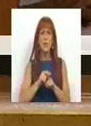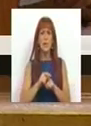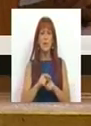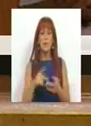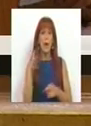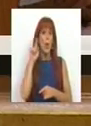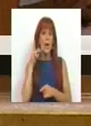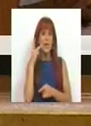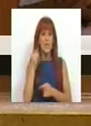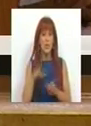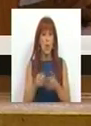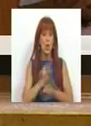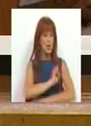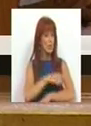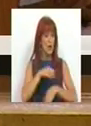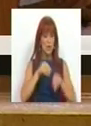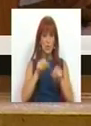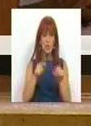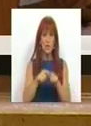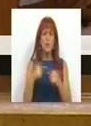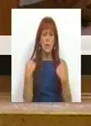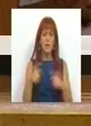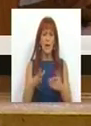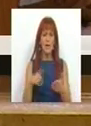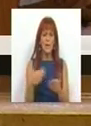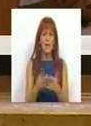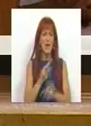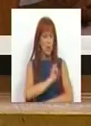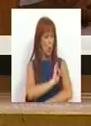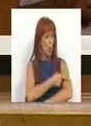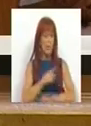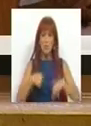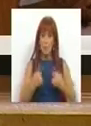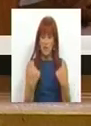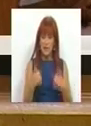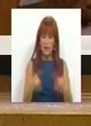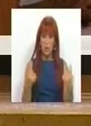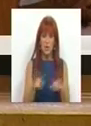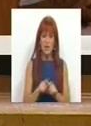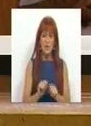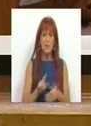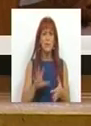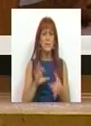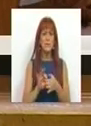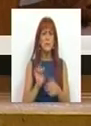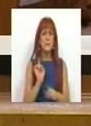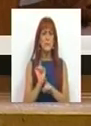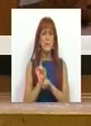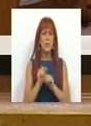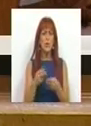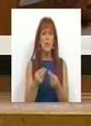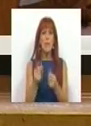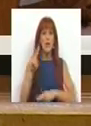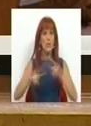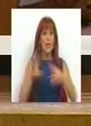de vida, os órgãos do poder local têm de ser dotados de competências próprias e, dos correspondentes